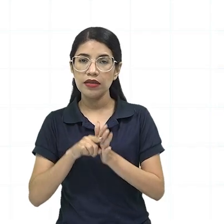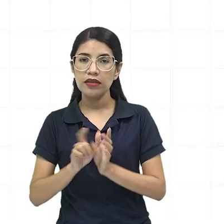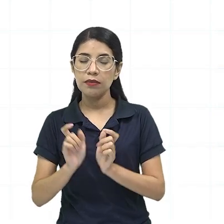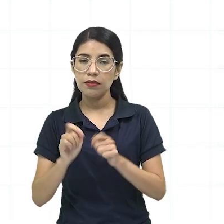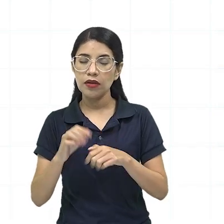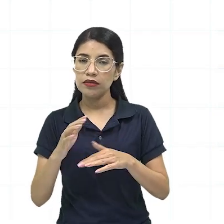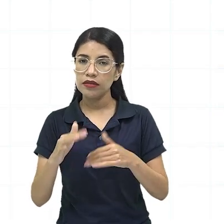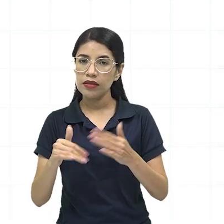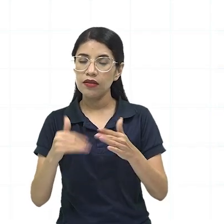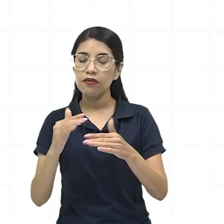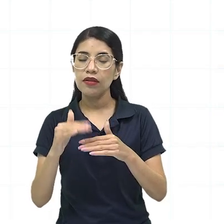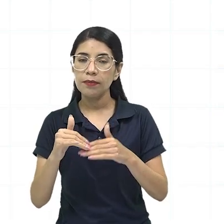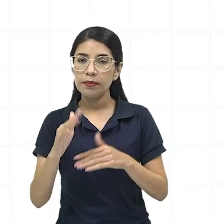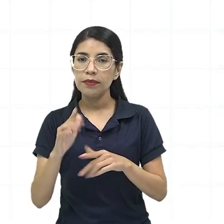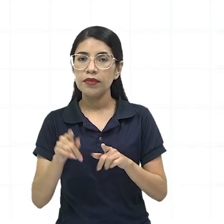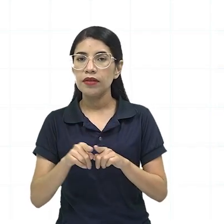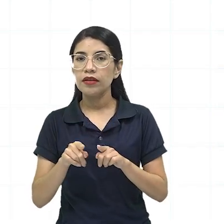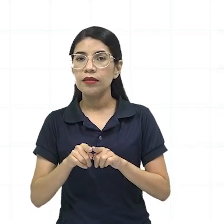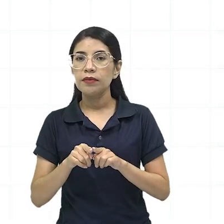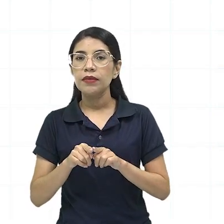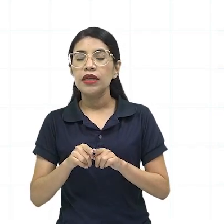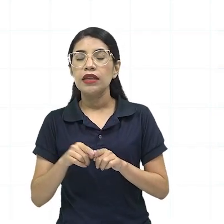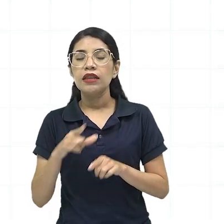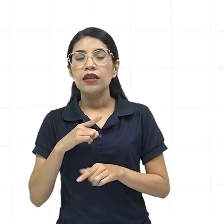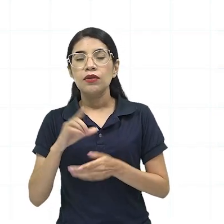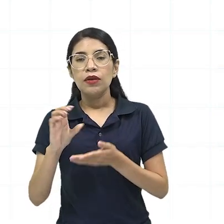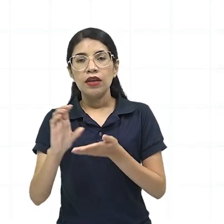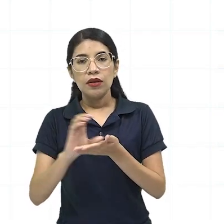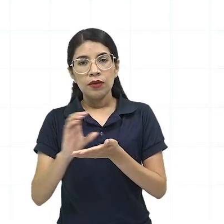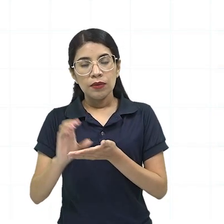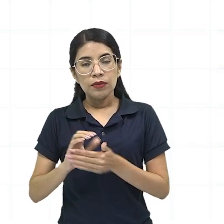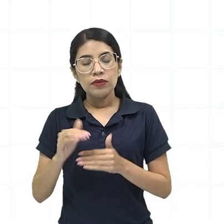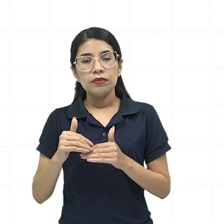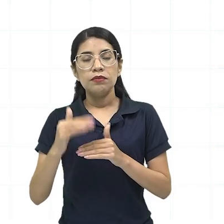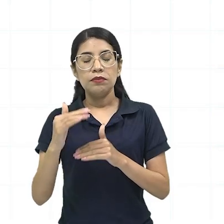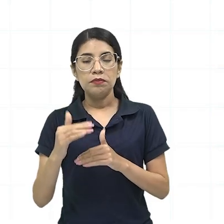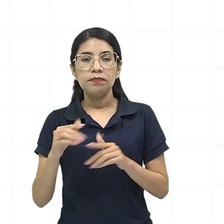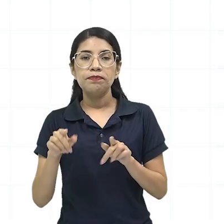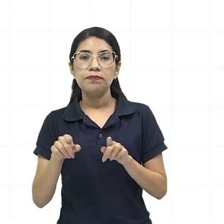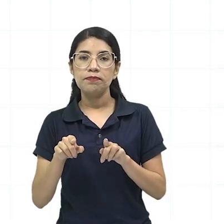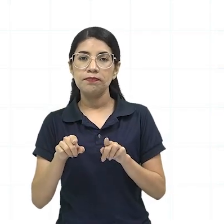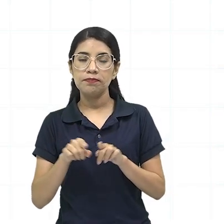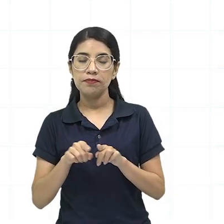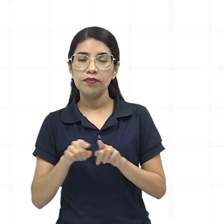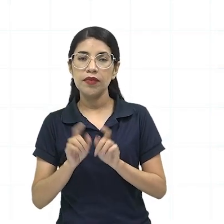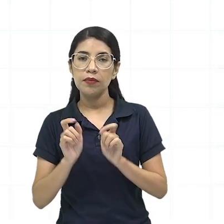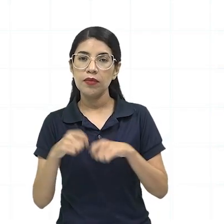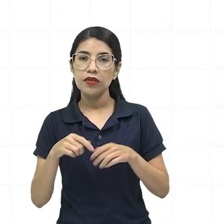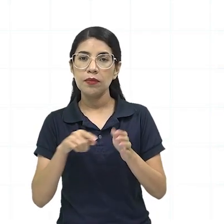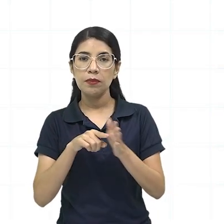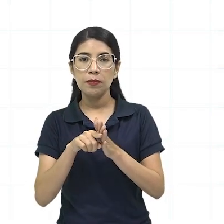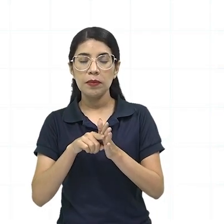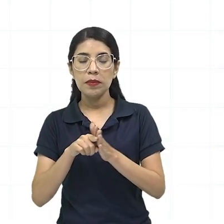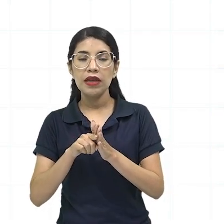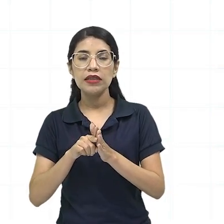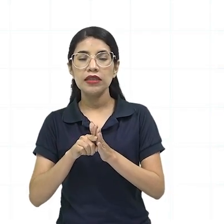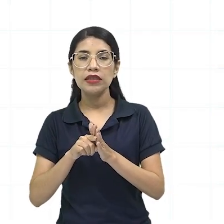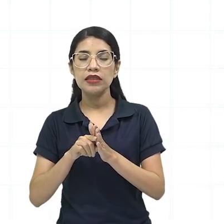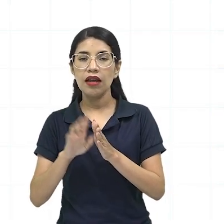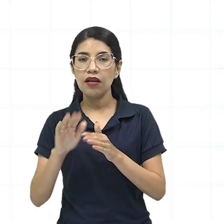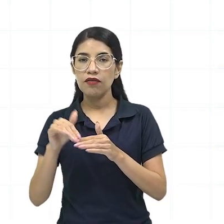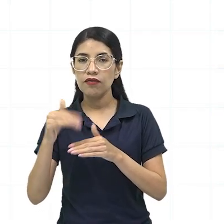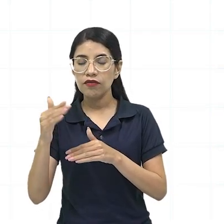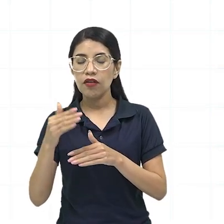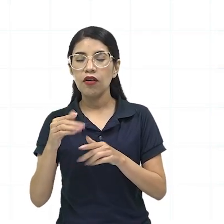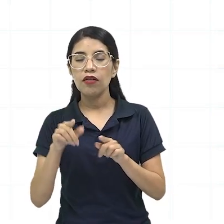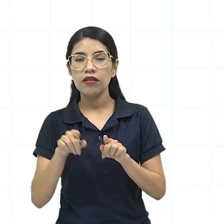continuar, ela muitas vezes também ganhando mais orçamento, para que você possa fazer pesquisa de campo, comprar material.